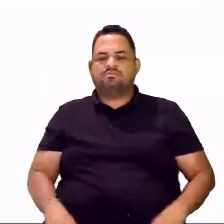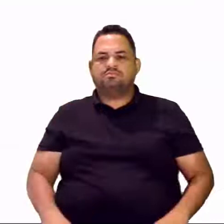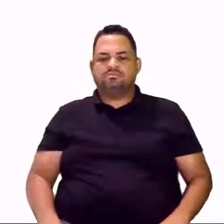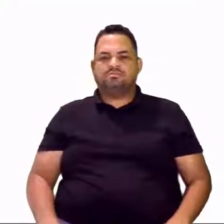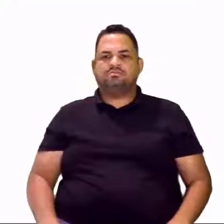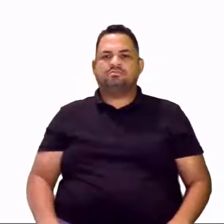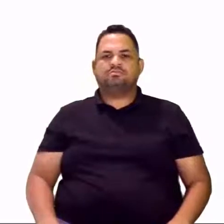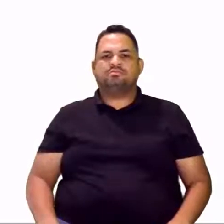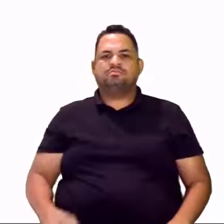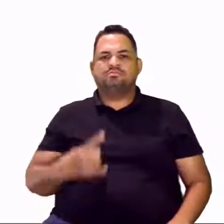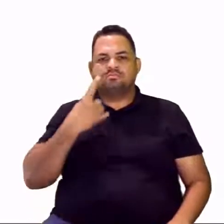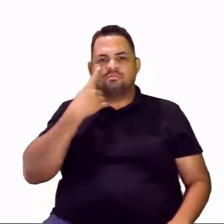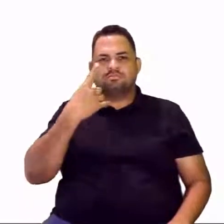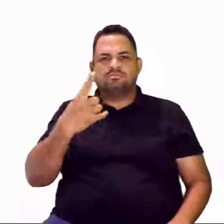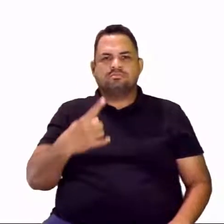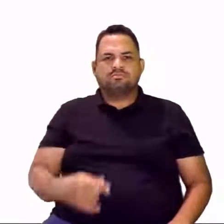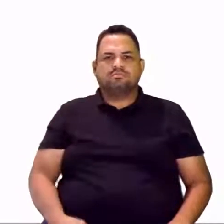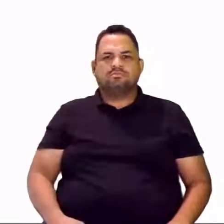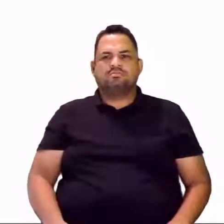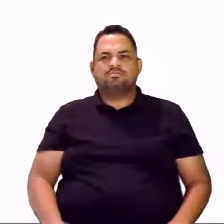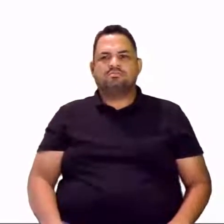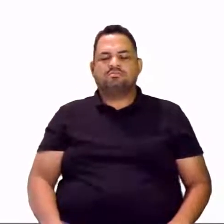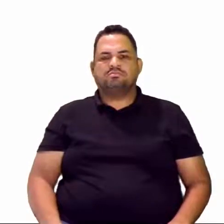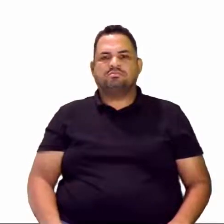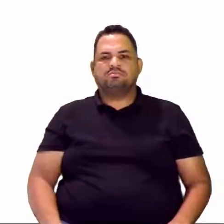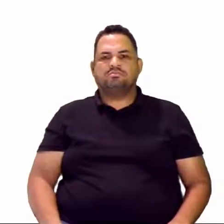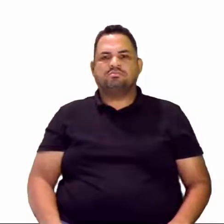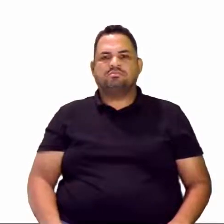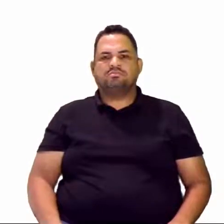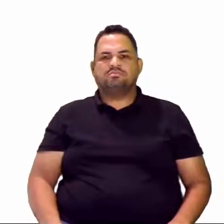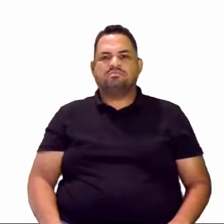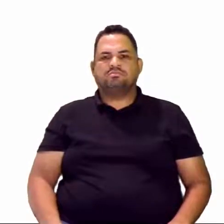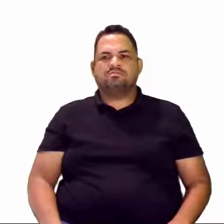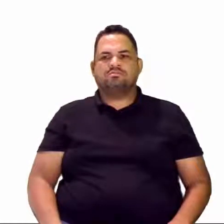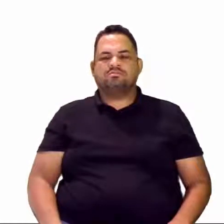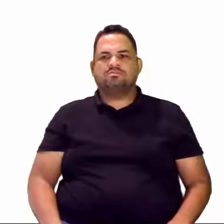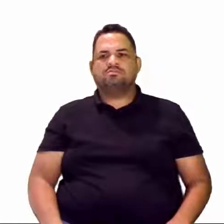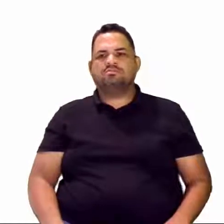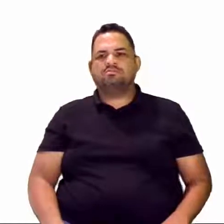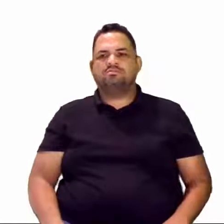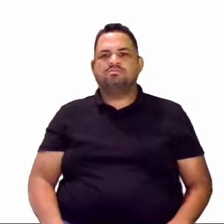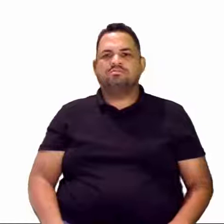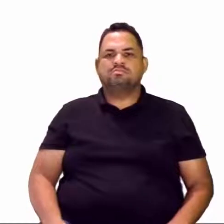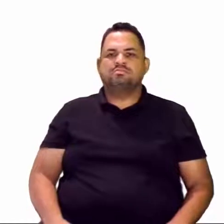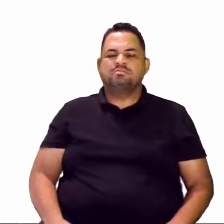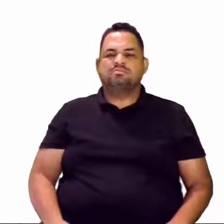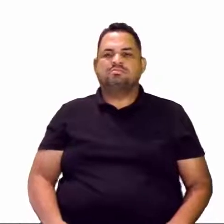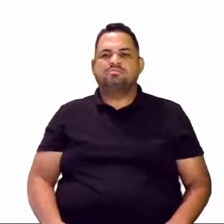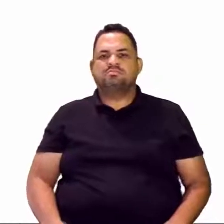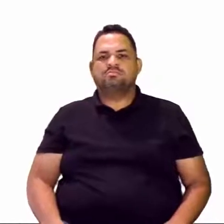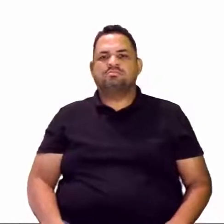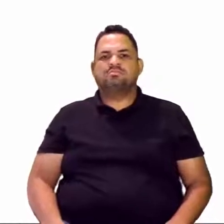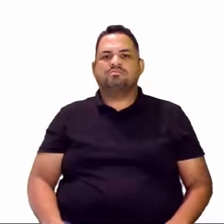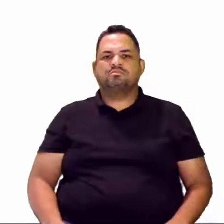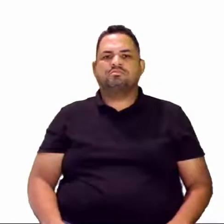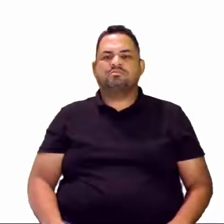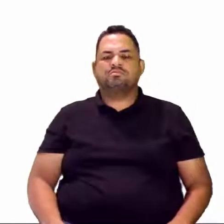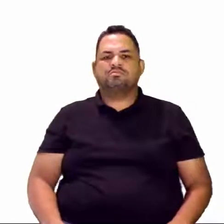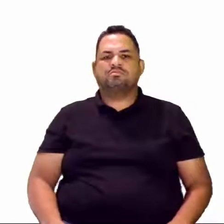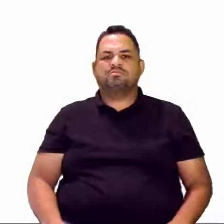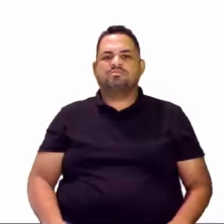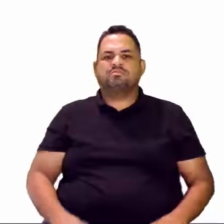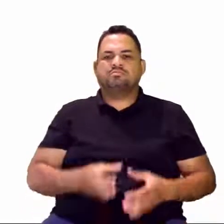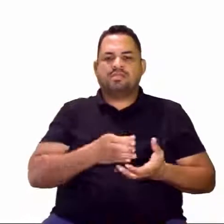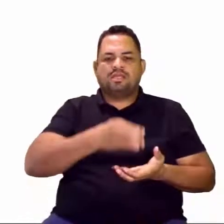diante do que vocês viram aqui com relação ao enunciado da garrafa, olha aí, que exatamente com a